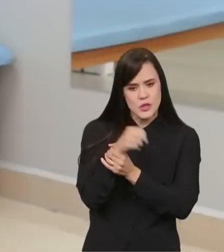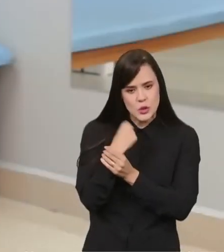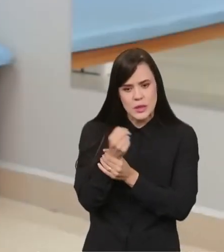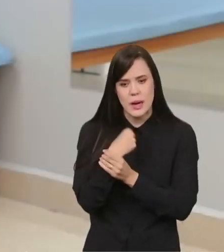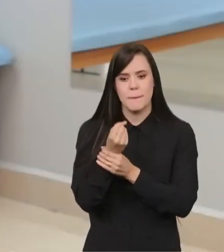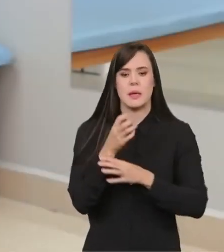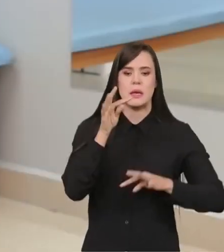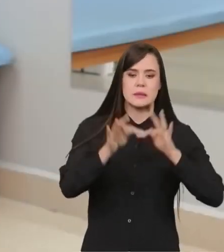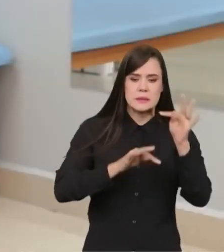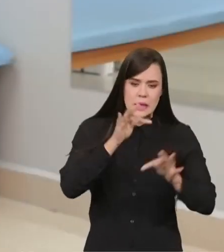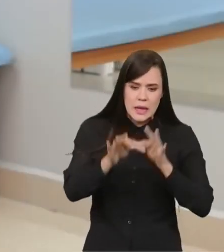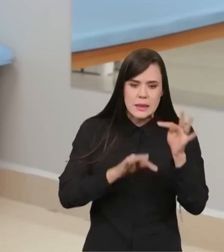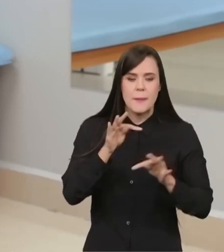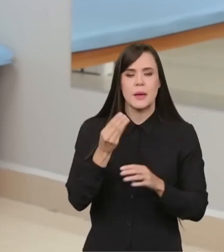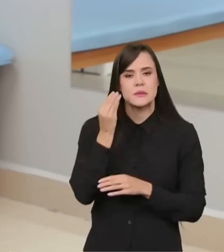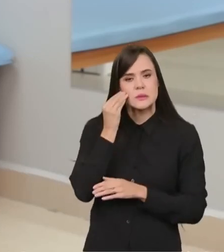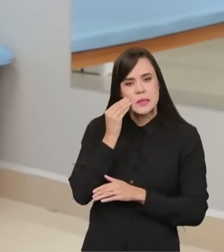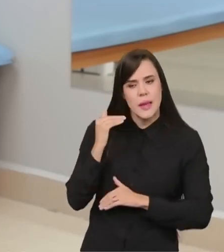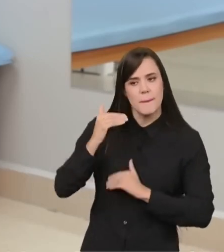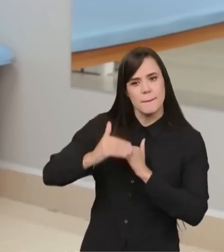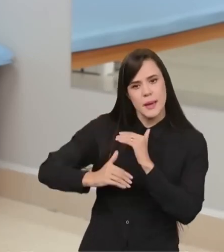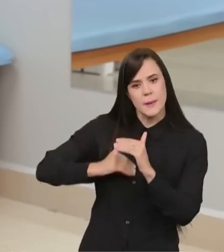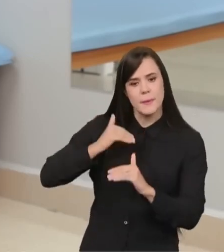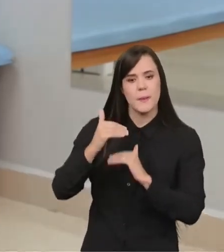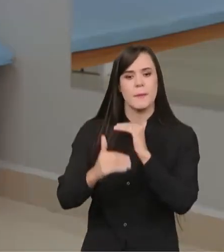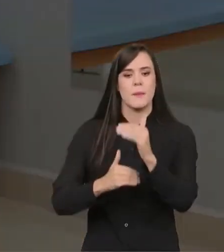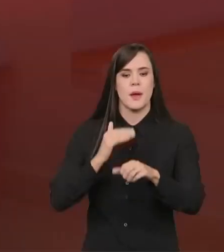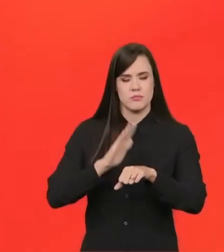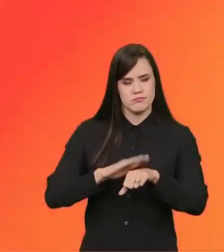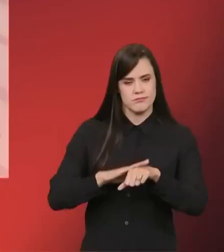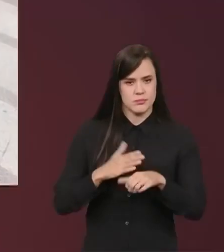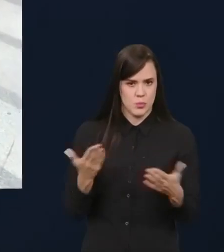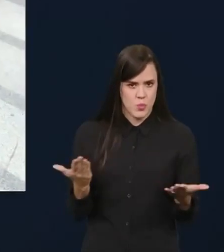alguns tratamentos para evoluir a minha condição.